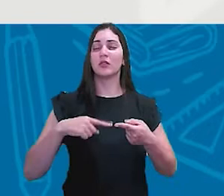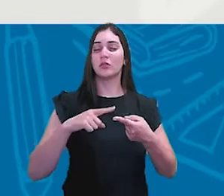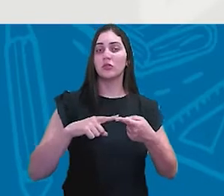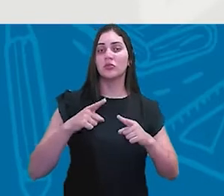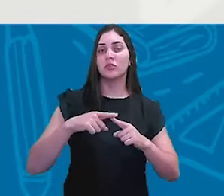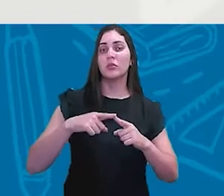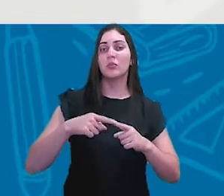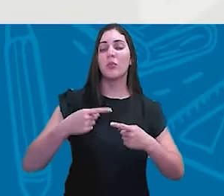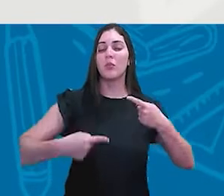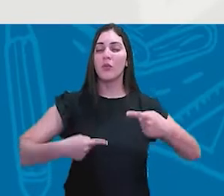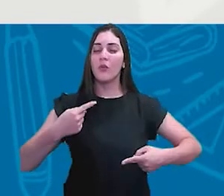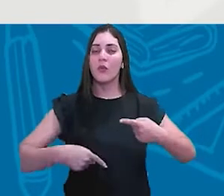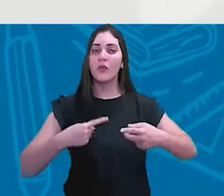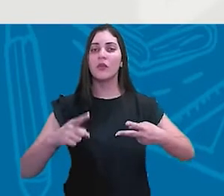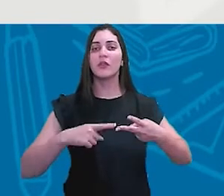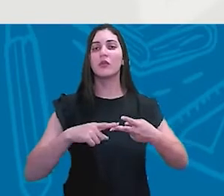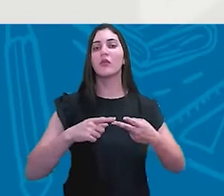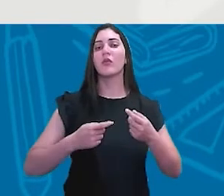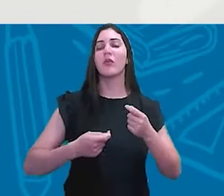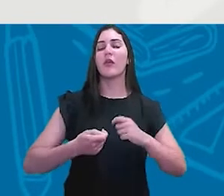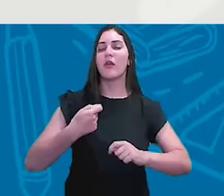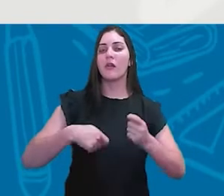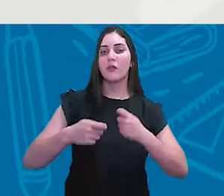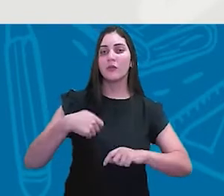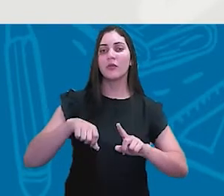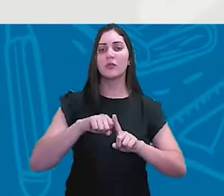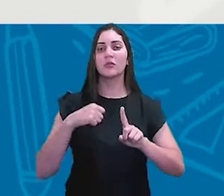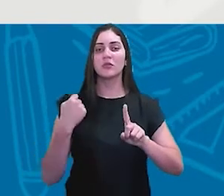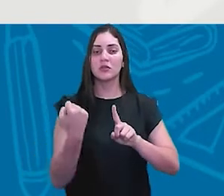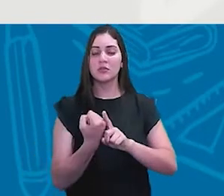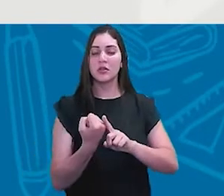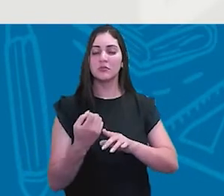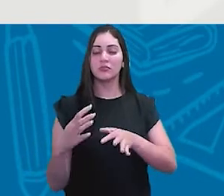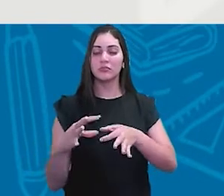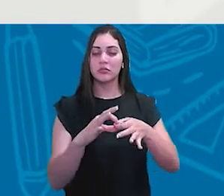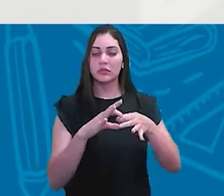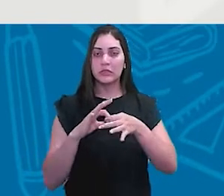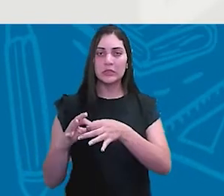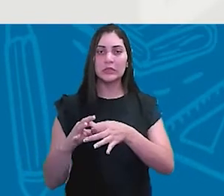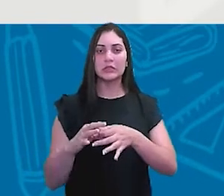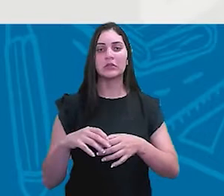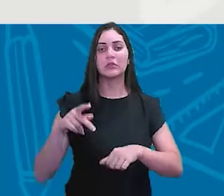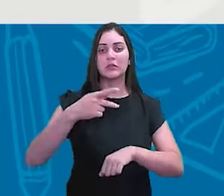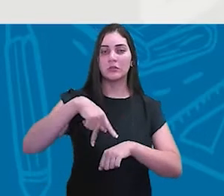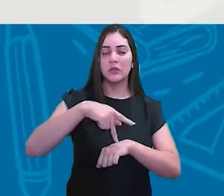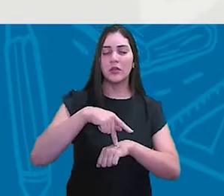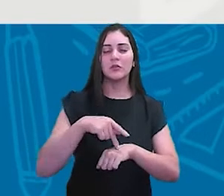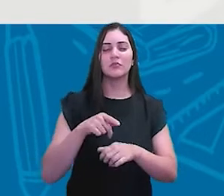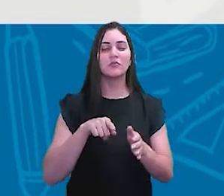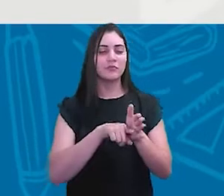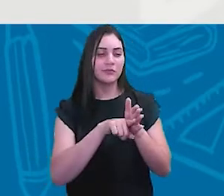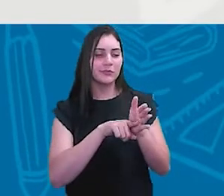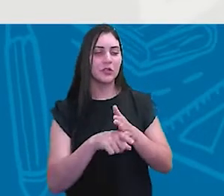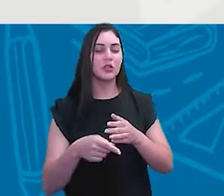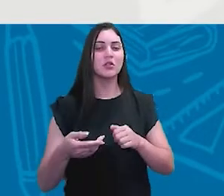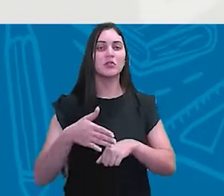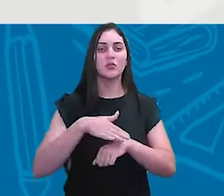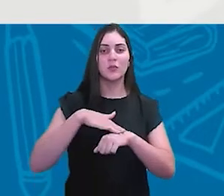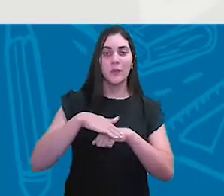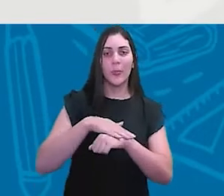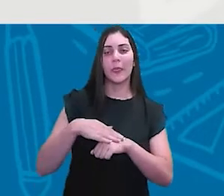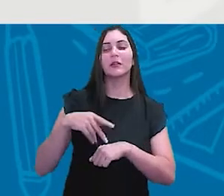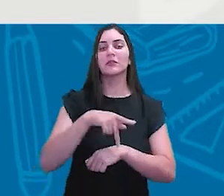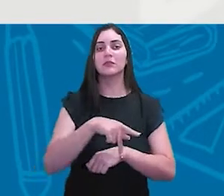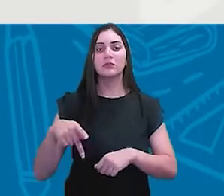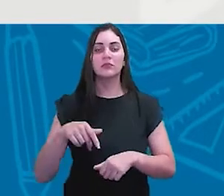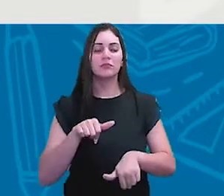econômico, social, né, da integração entre esses países, né. Pesquisem, converse com seu professor, troca uma